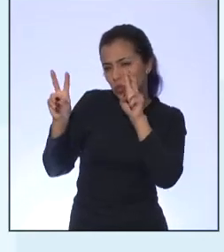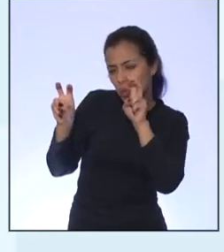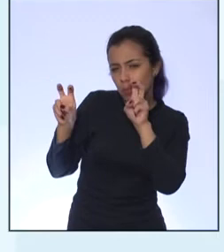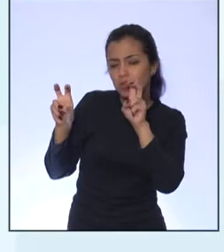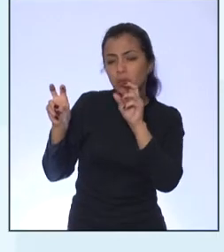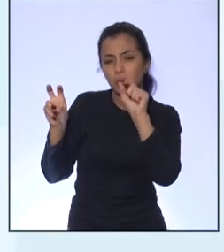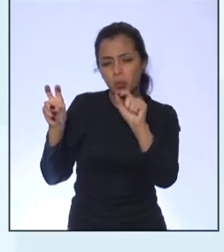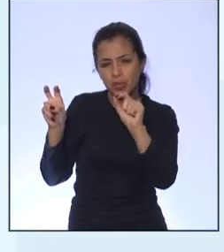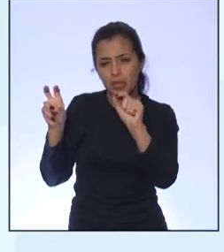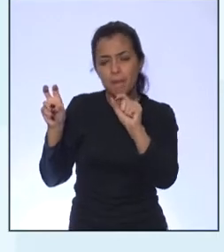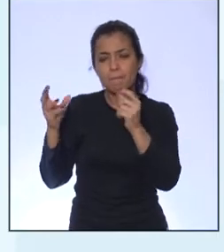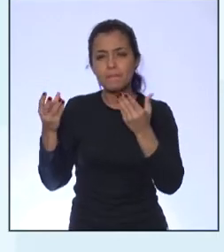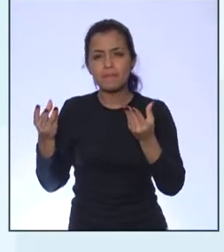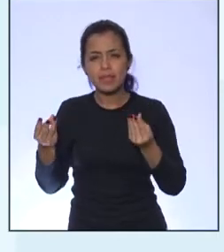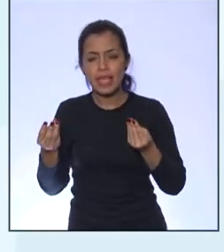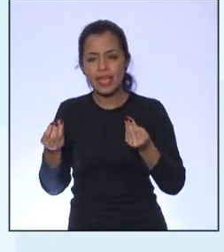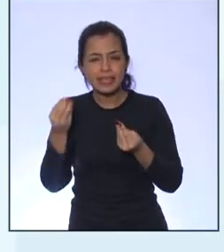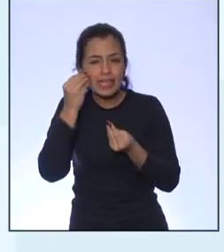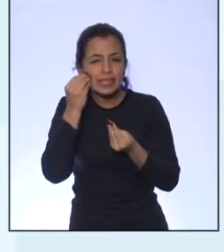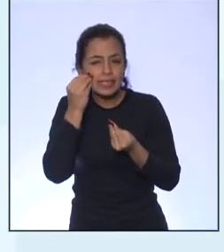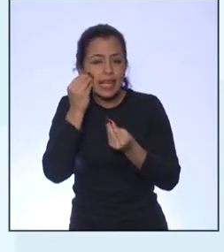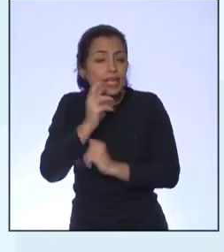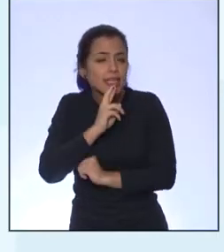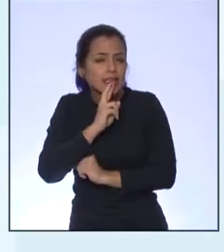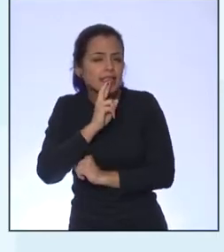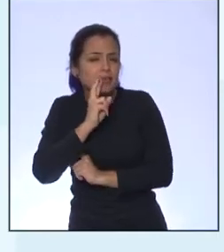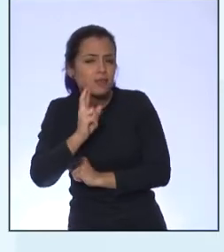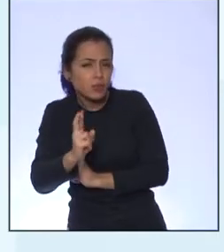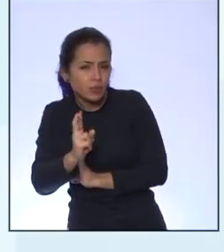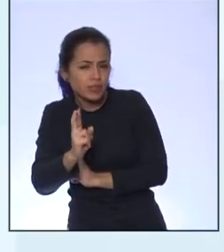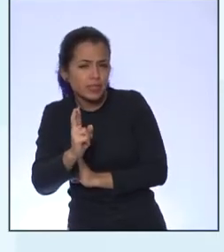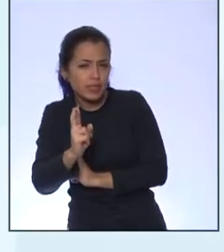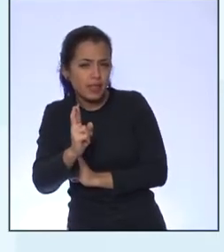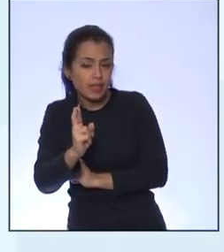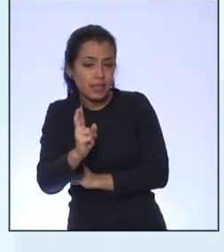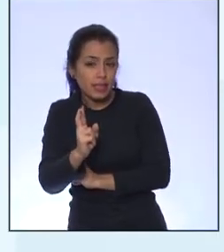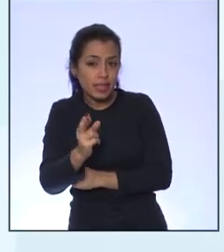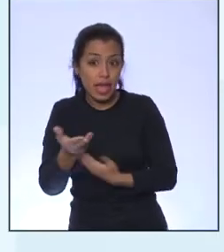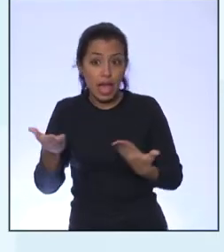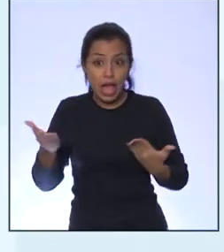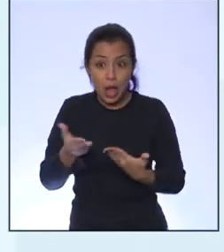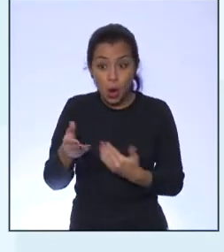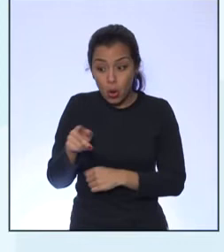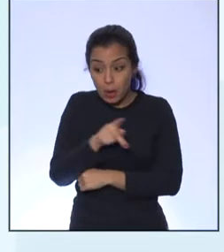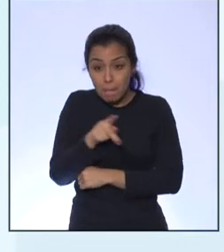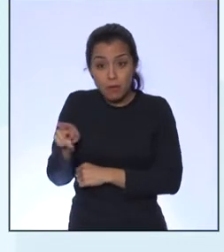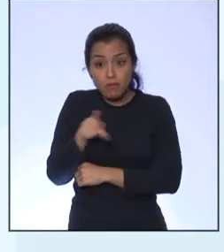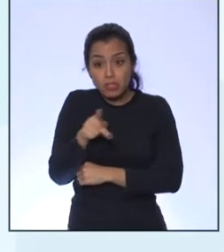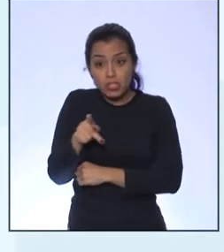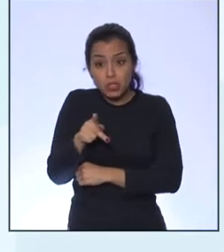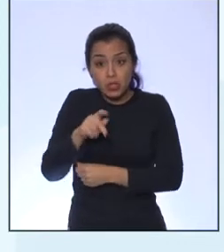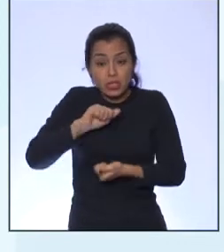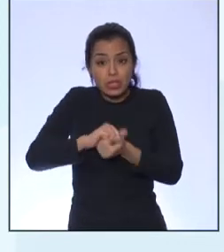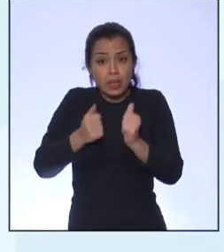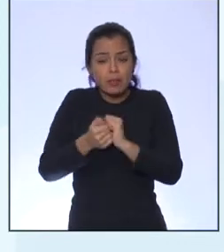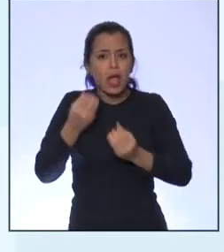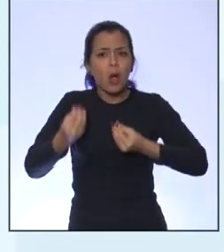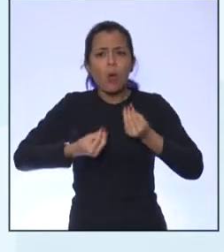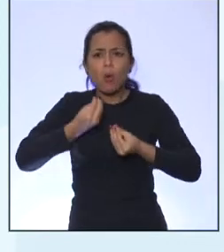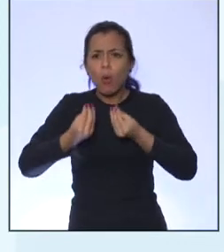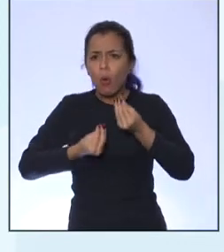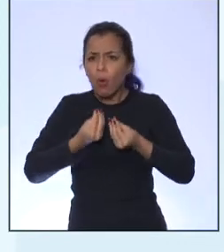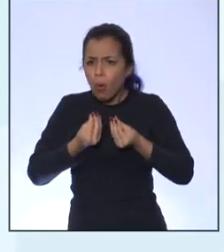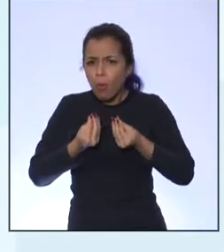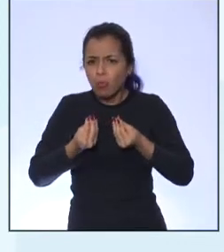de como e tentar responder como será, então, a formação do professor nesse novo ambiente. Eu acho